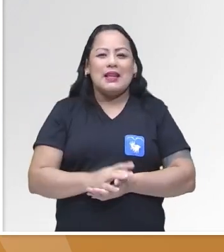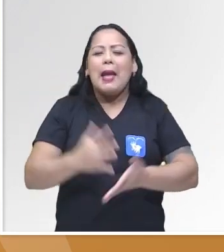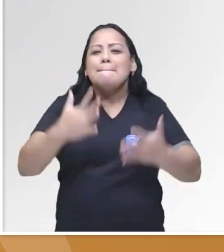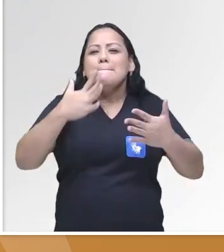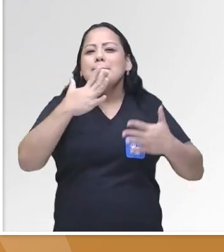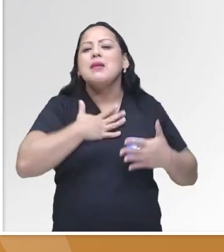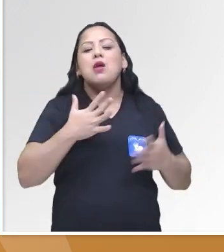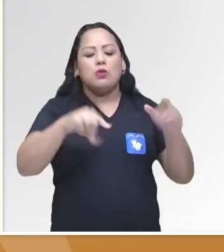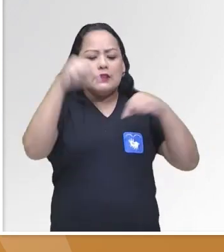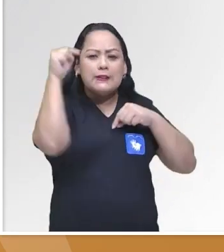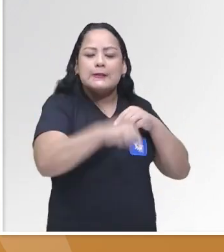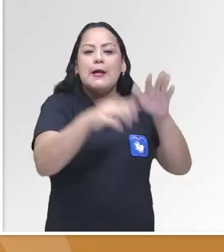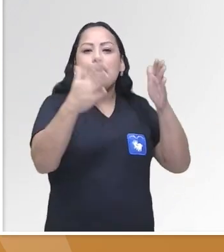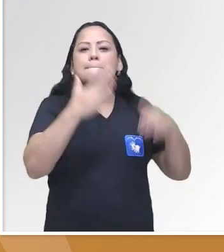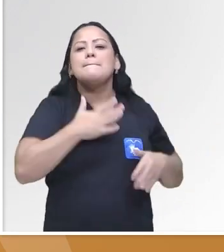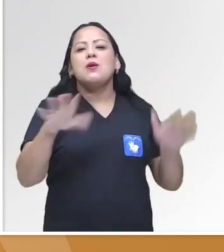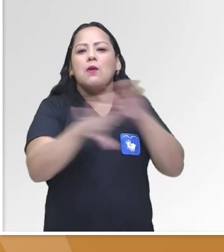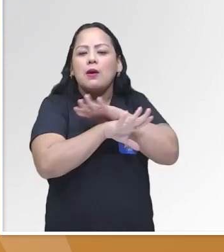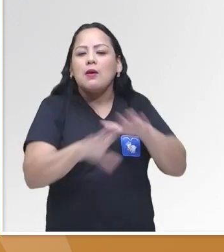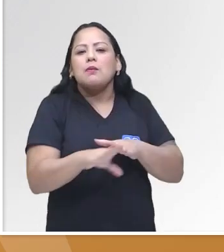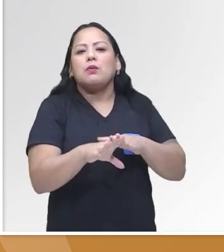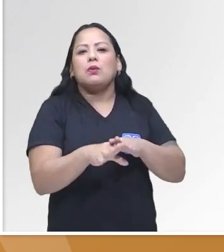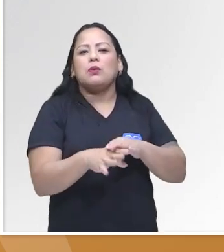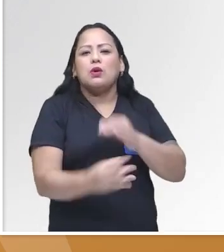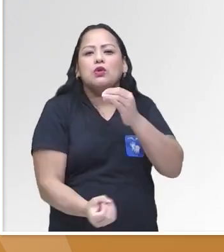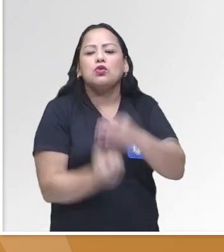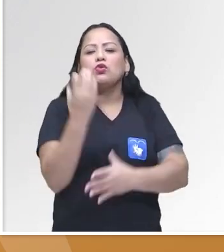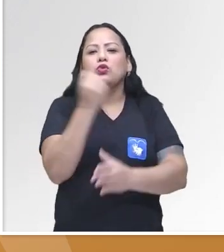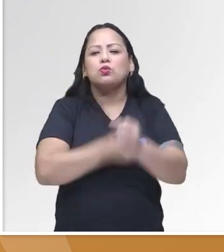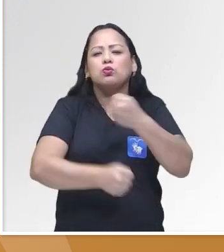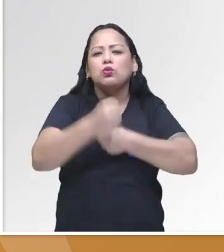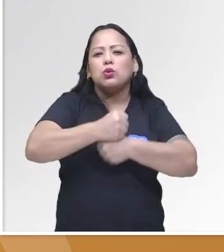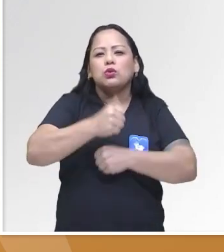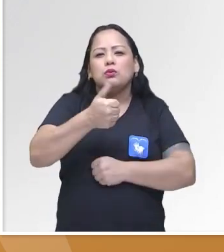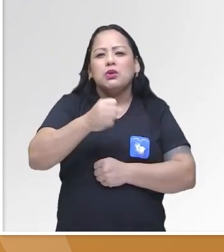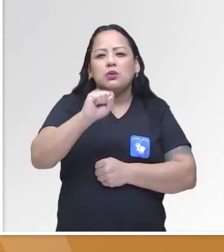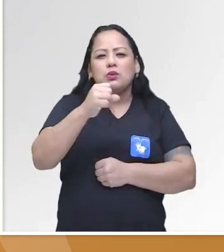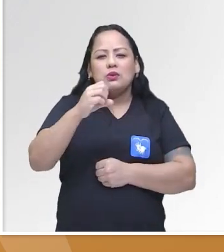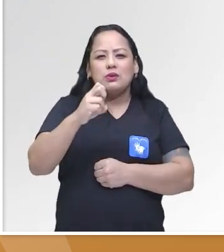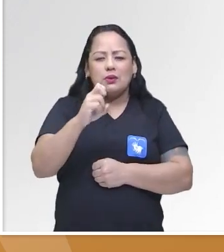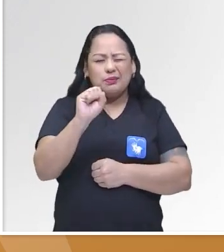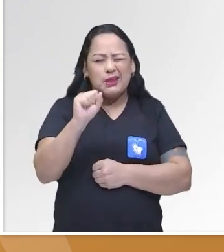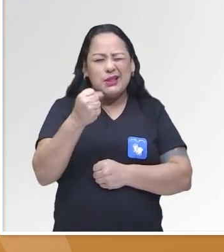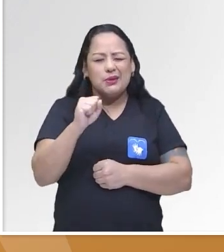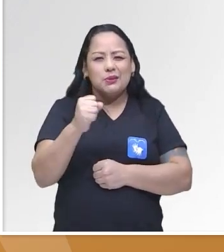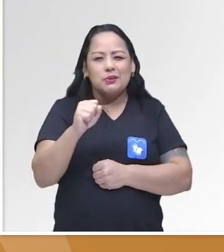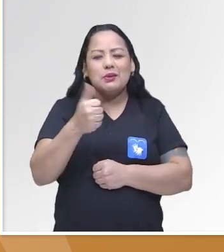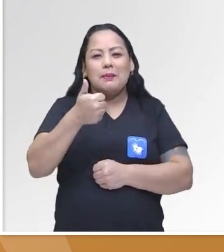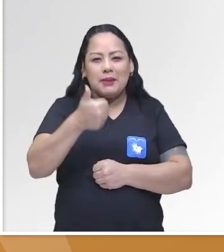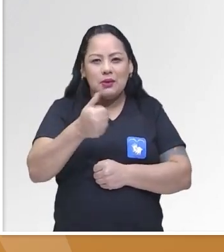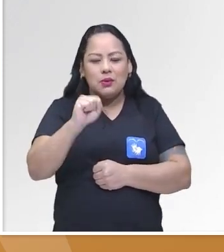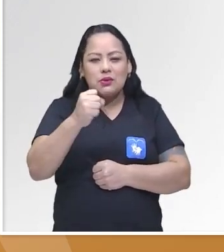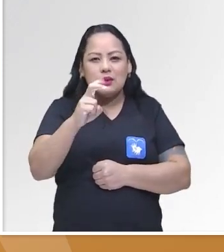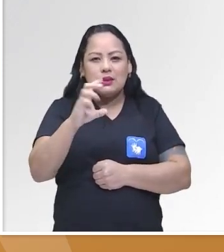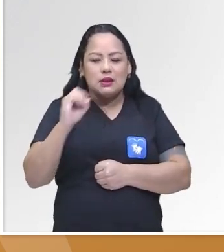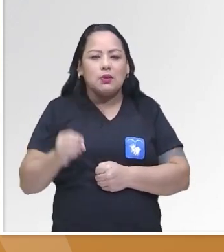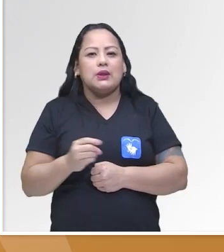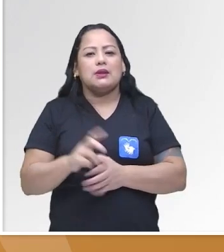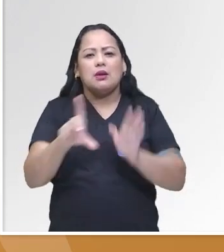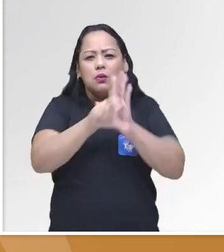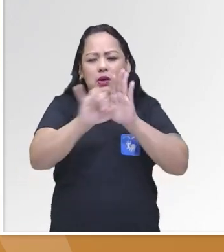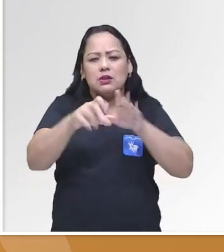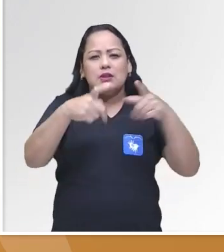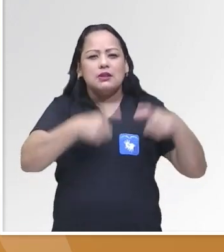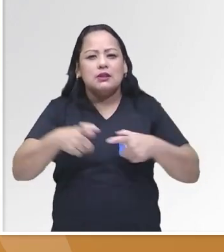e acabou-se. Isso surgiu lá em 1850, com as leis de terra, que vocês vão ver futuramente aí no 8º ano sobre